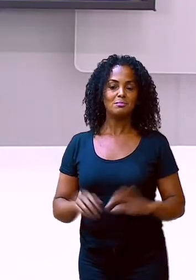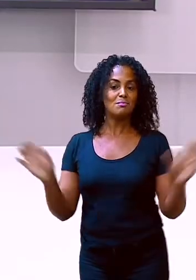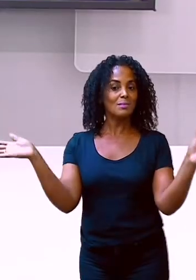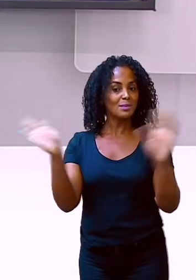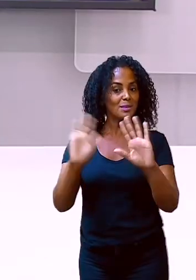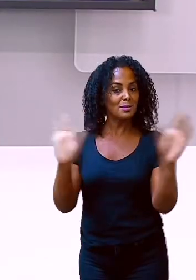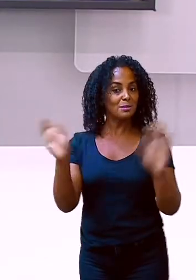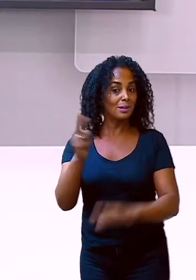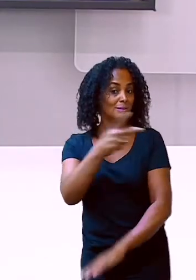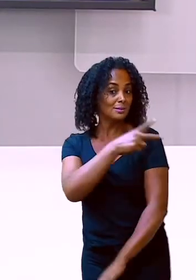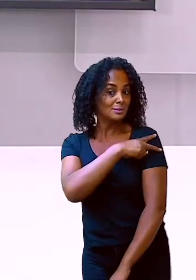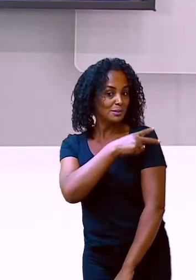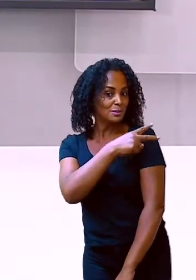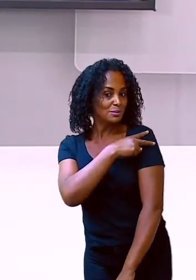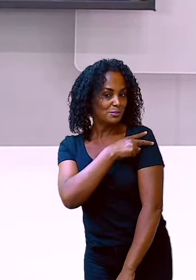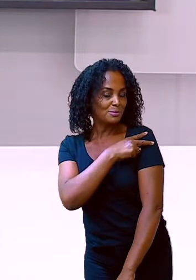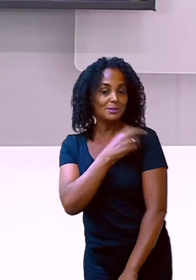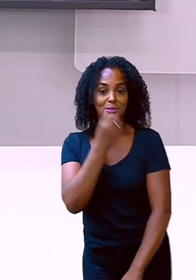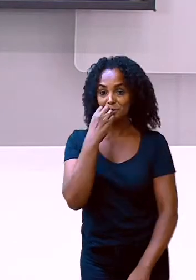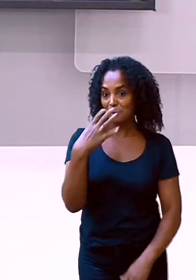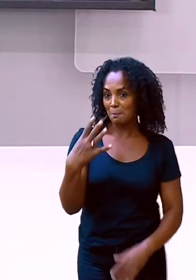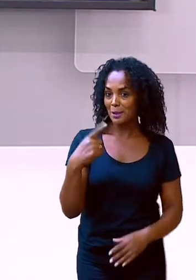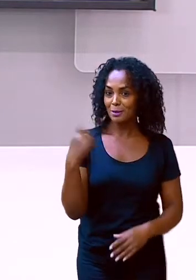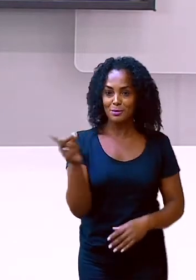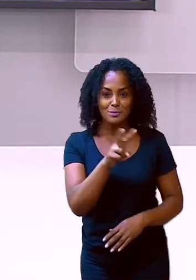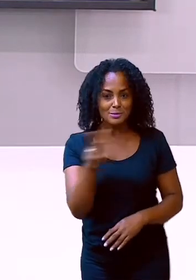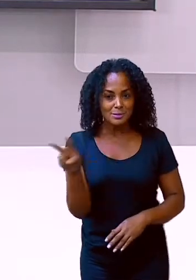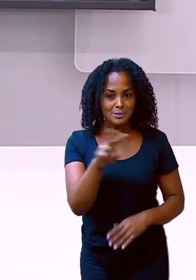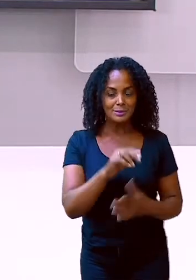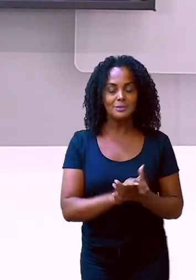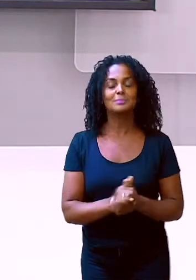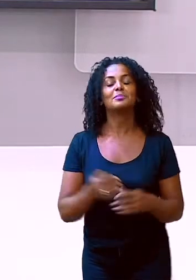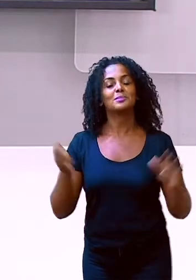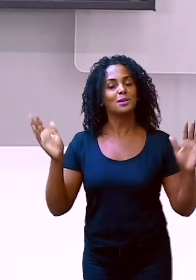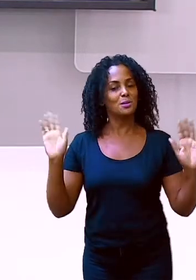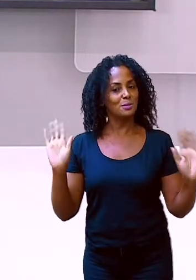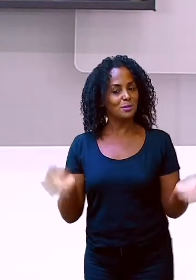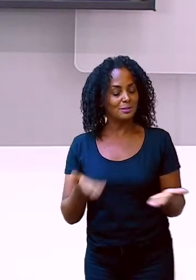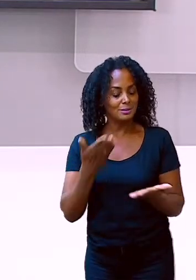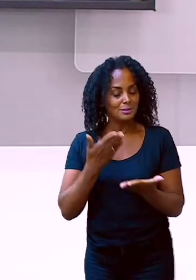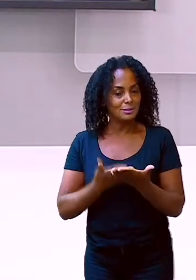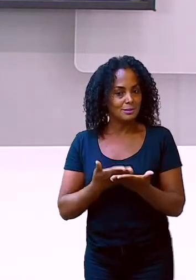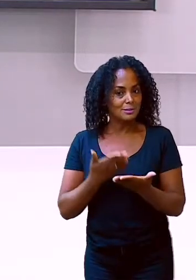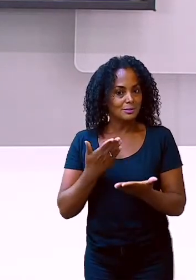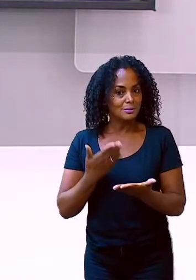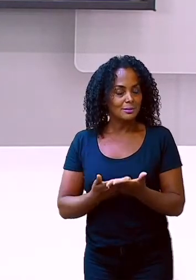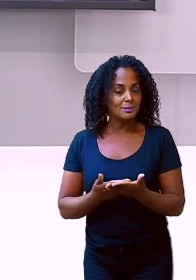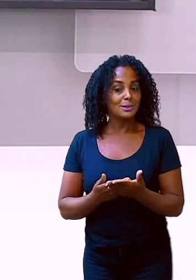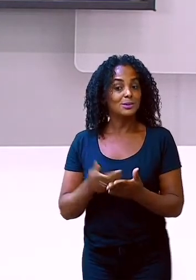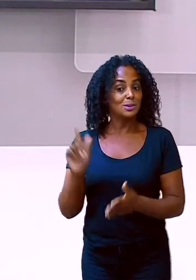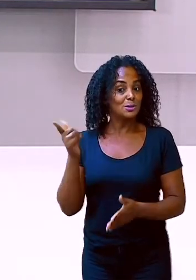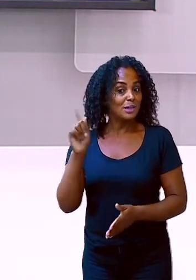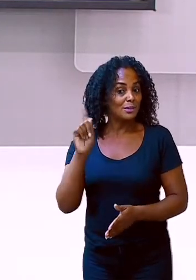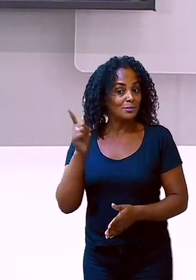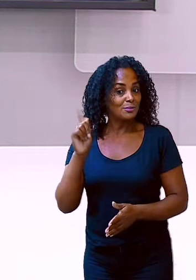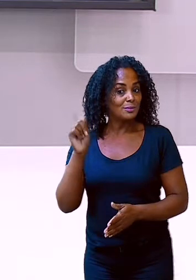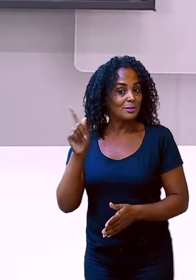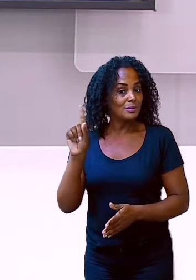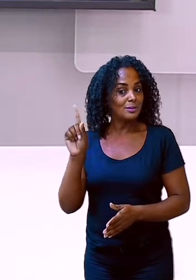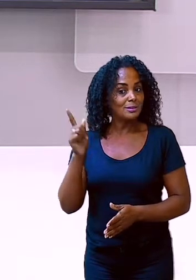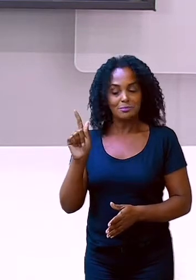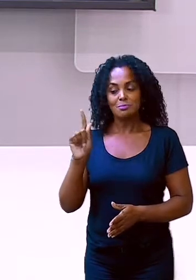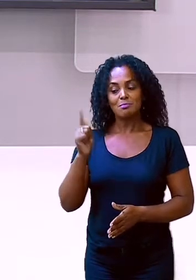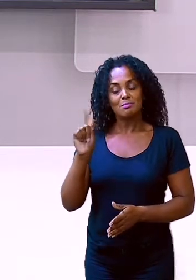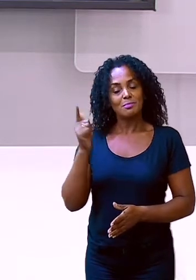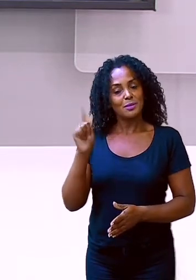Olá, segundo ano! Tudo bem com vocês? Hoje a nossa aula é de Geografia, isso